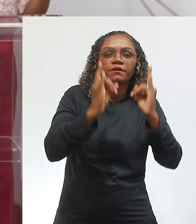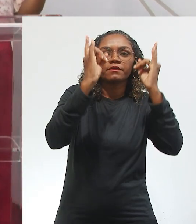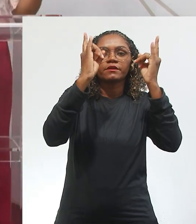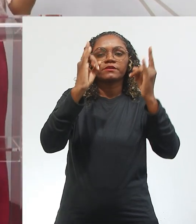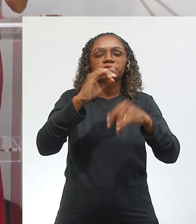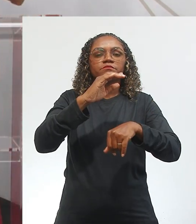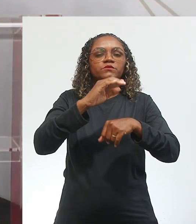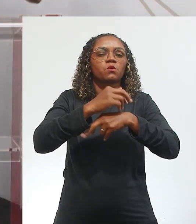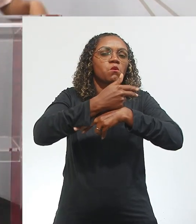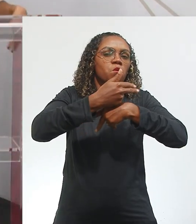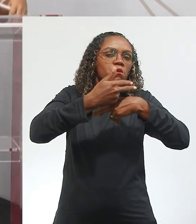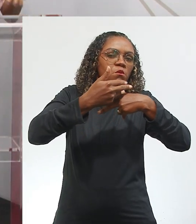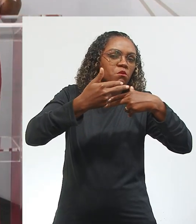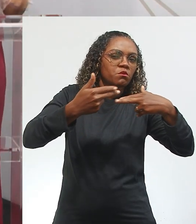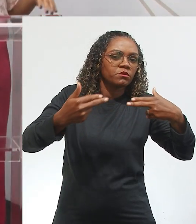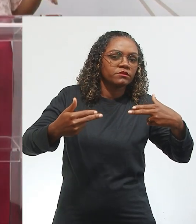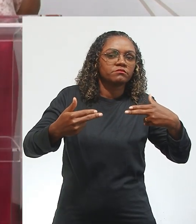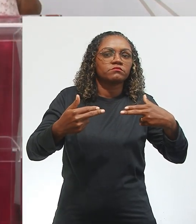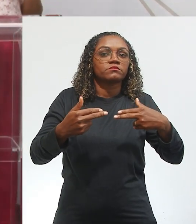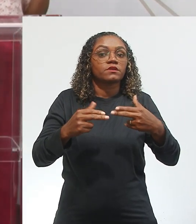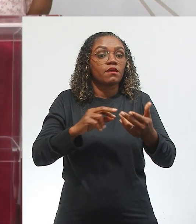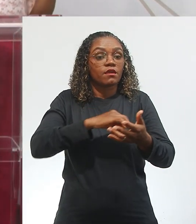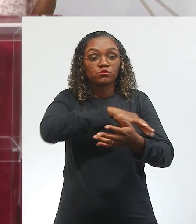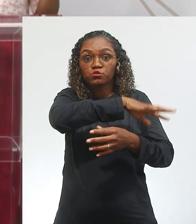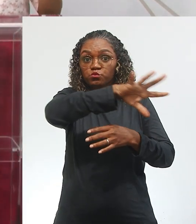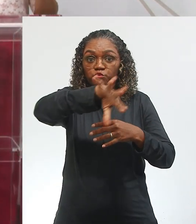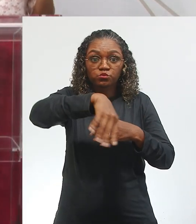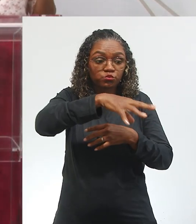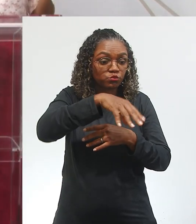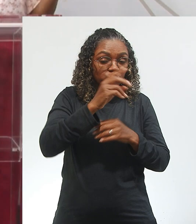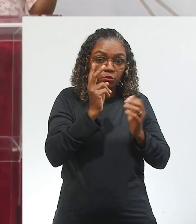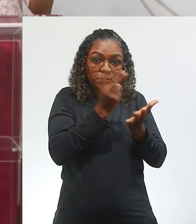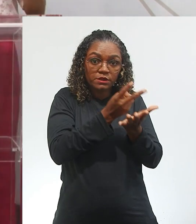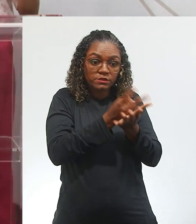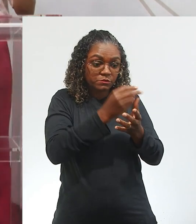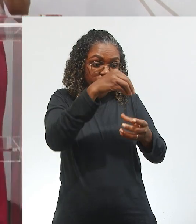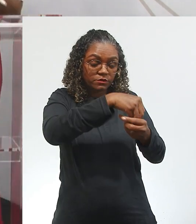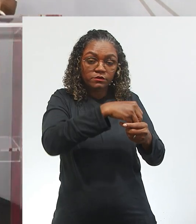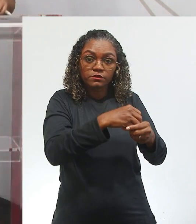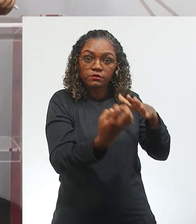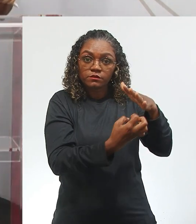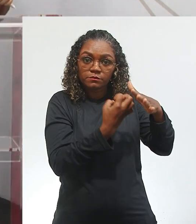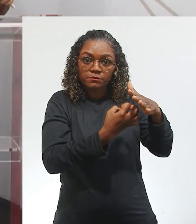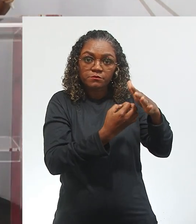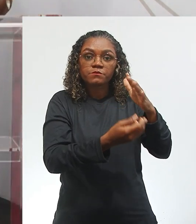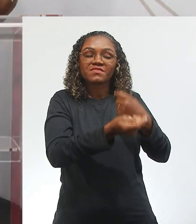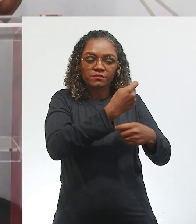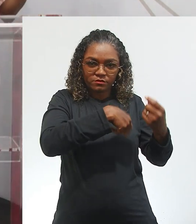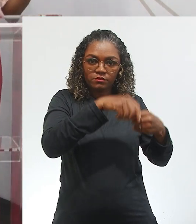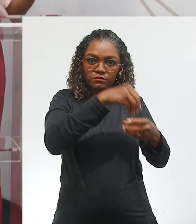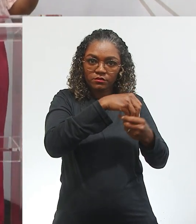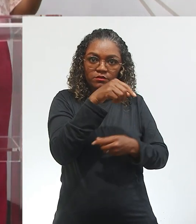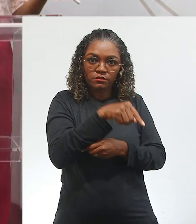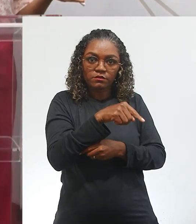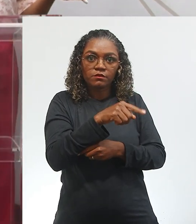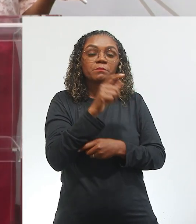de ações, venda de mercadoria, são todas aquelas operações que ocorrem dentro da empresa que devem